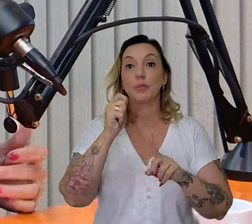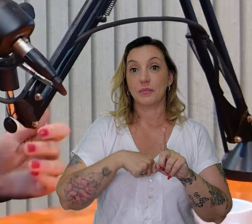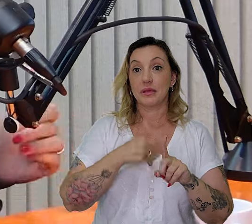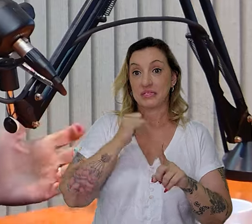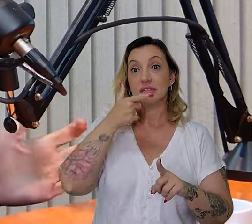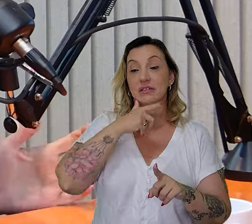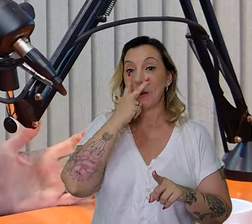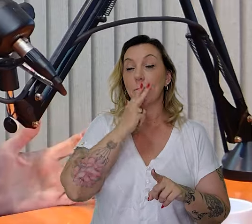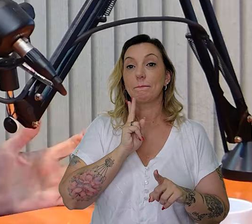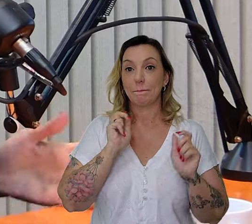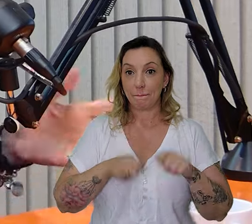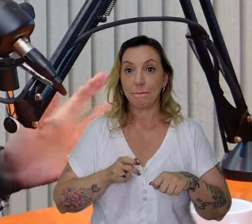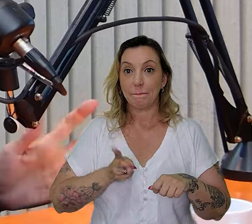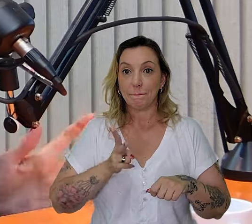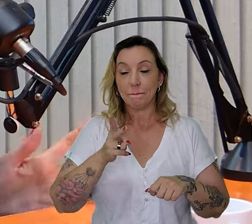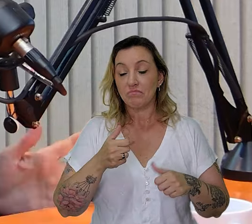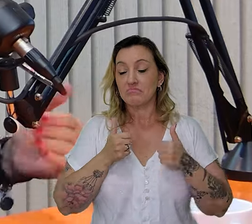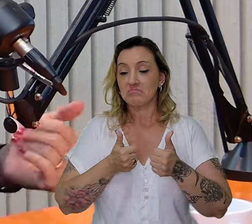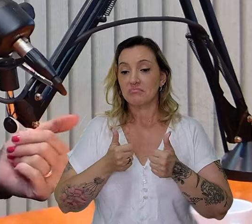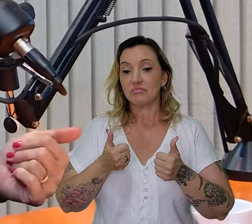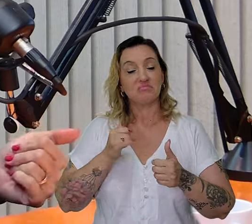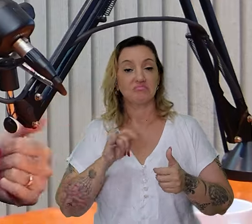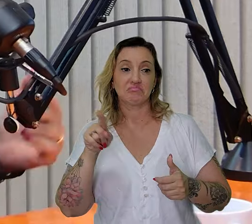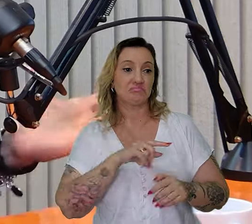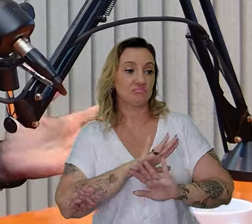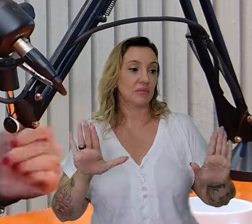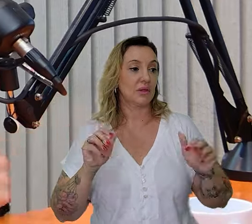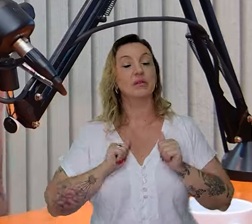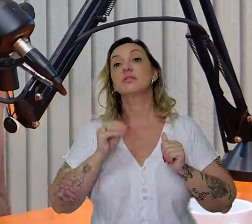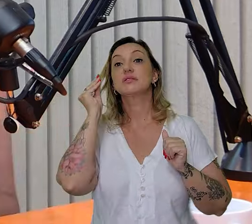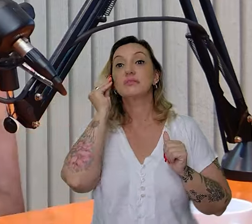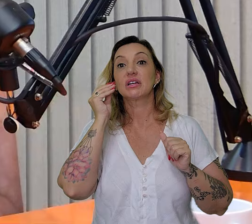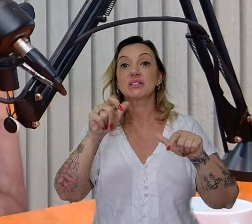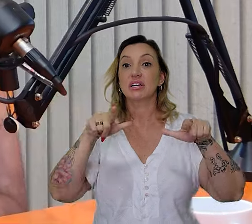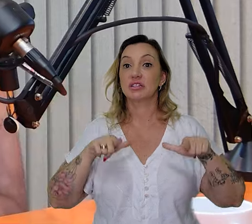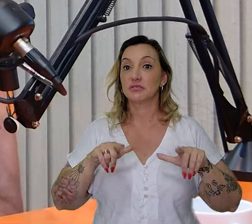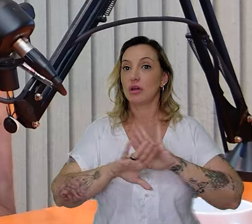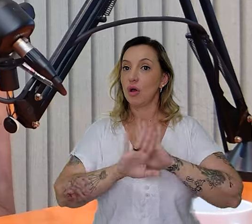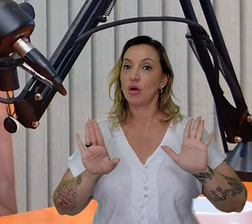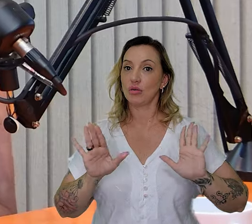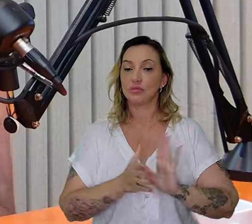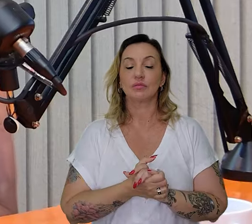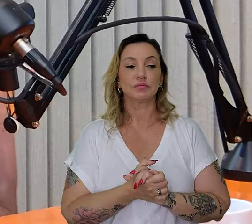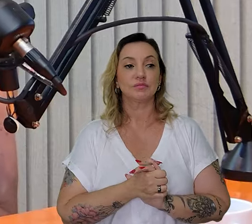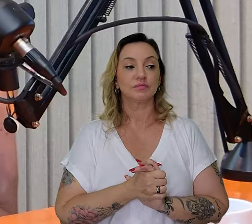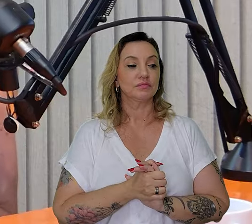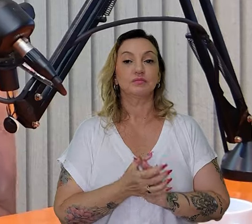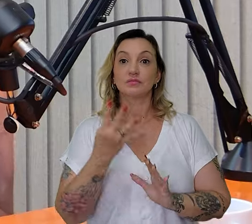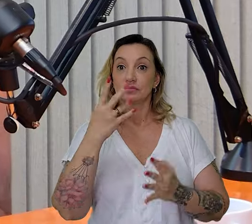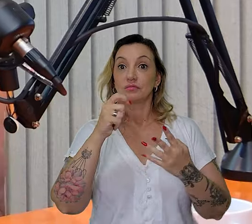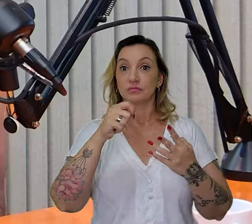continuo sen não eu já né se tenho uma experiência ten Um certificado internacional e E aí eu fiz os qu meses achando que a